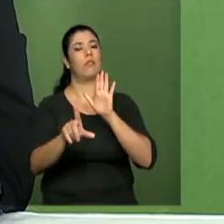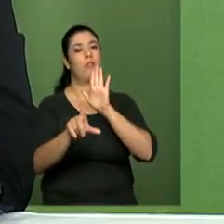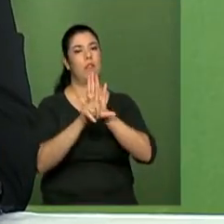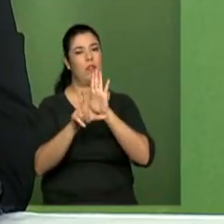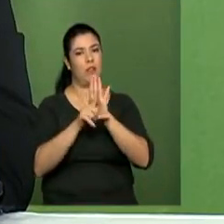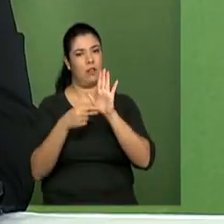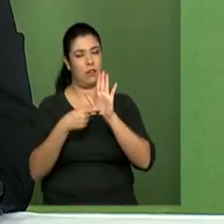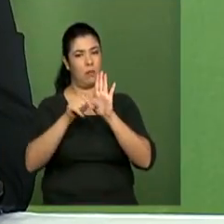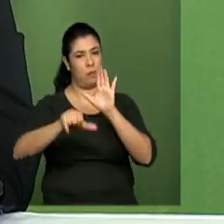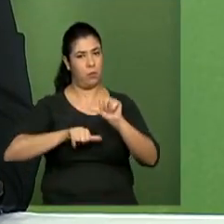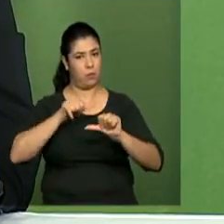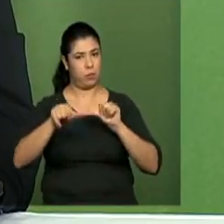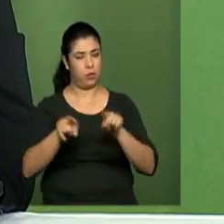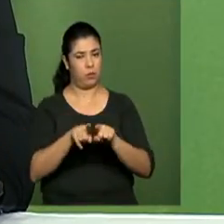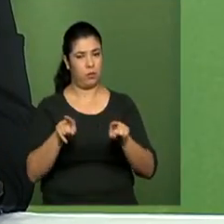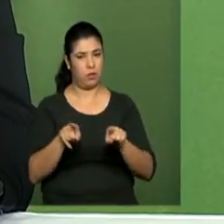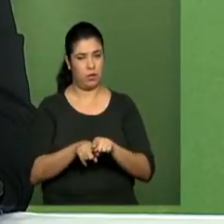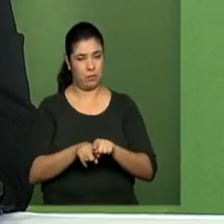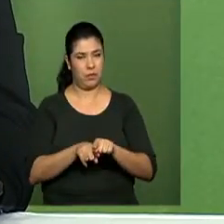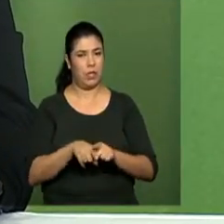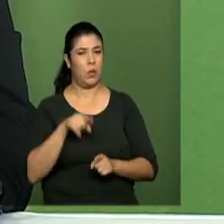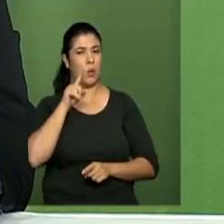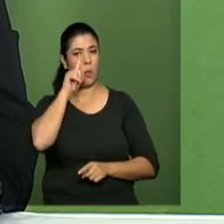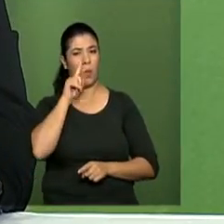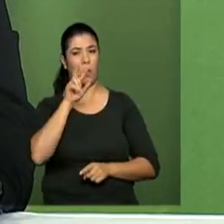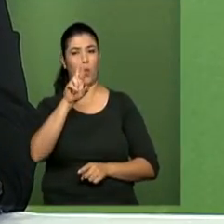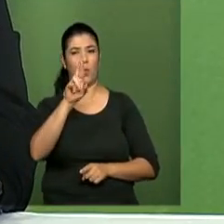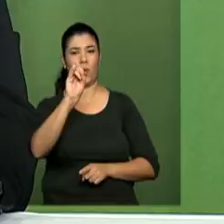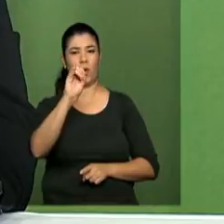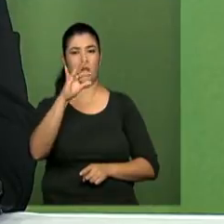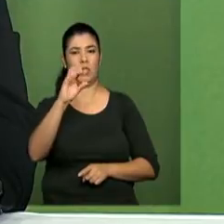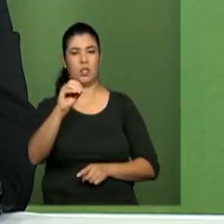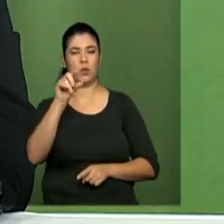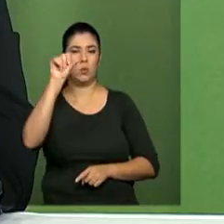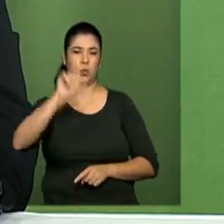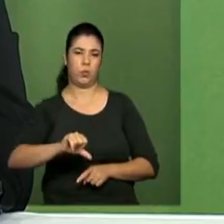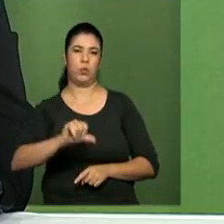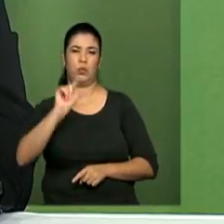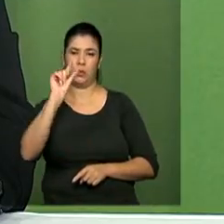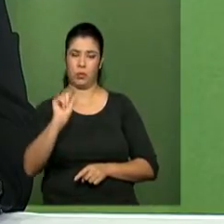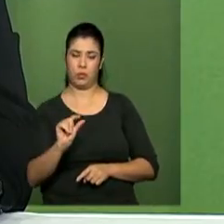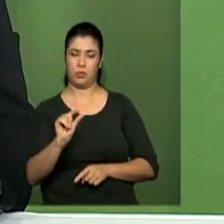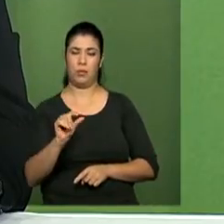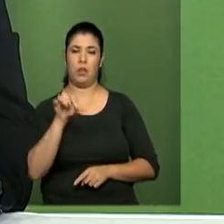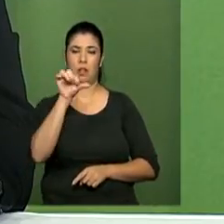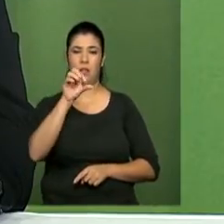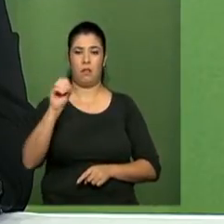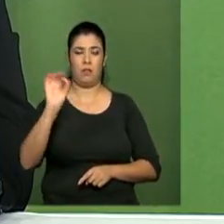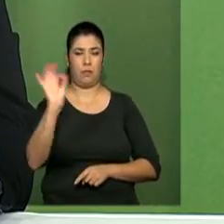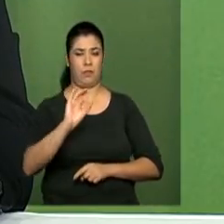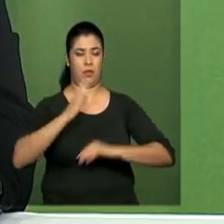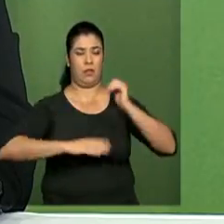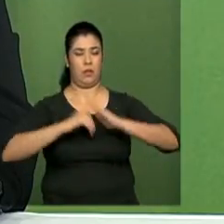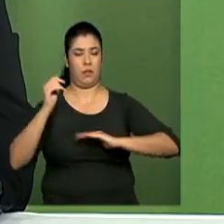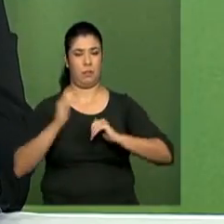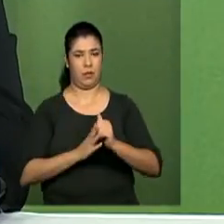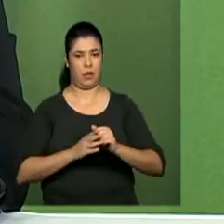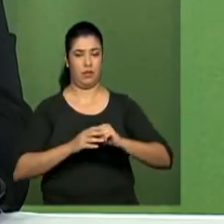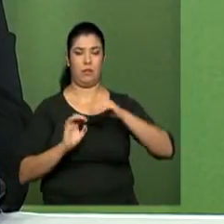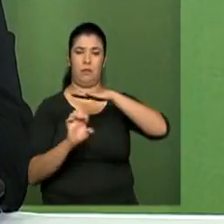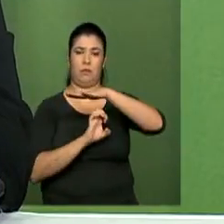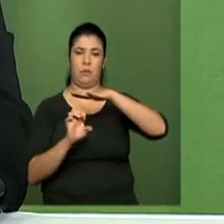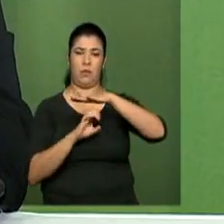é o baixo risco noventa por cento da actividade empresarial é de baixo risco